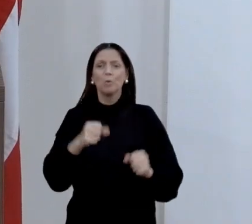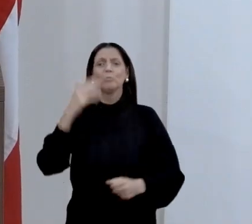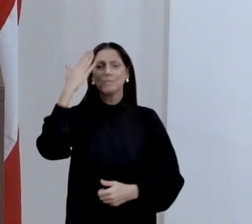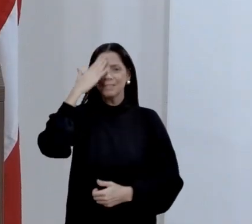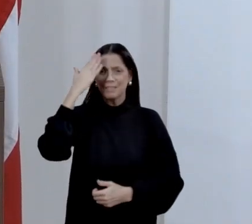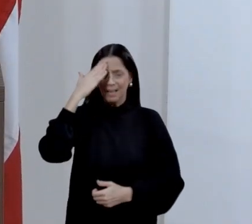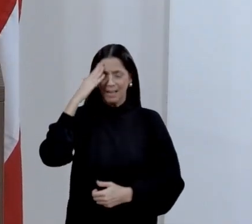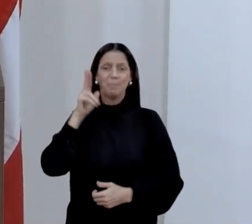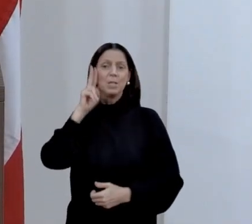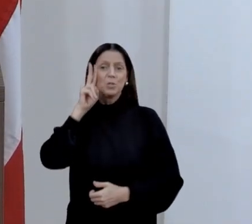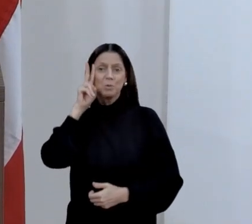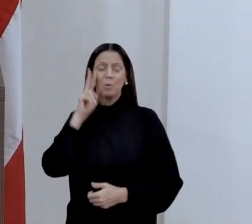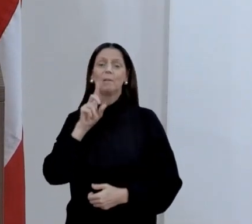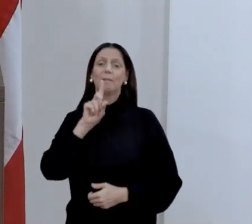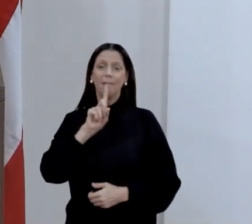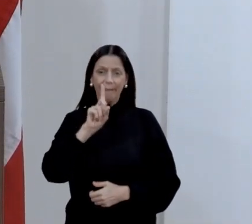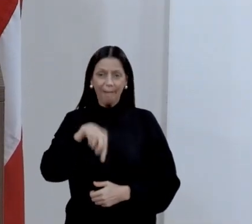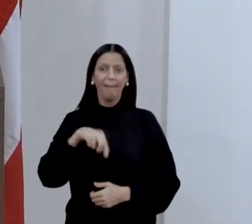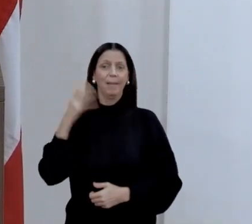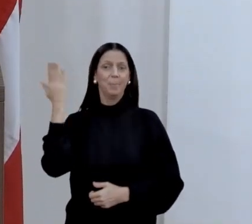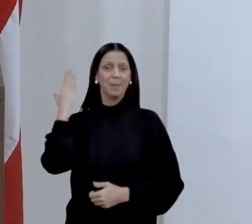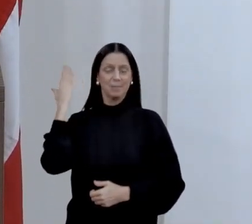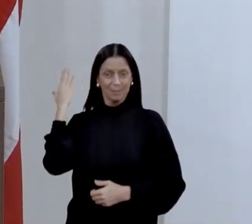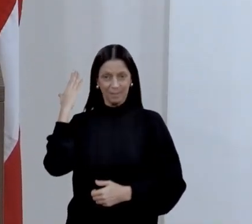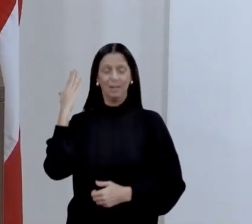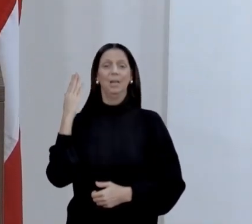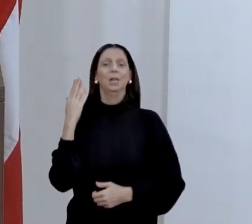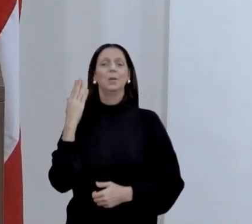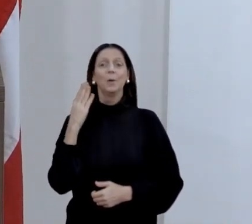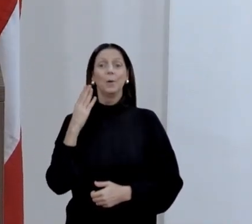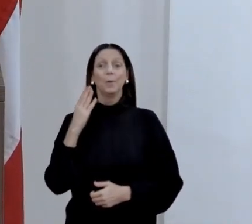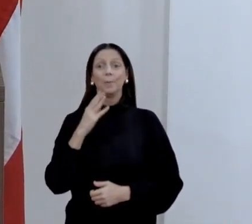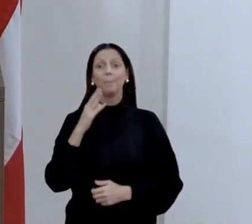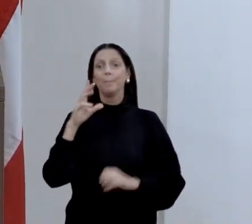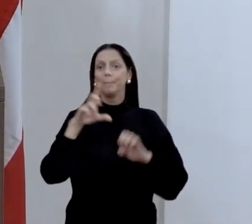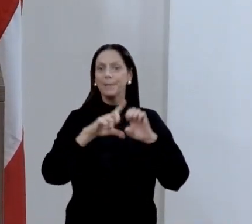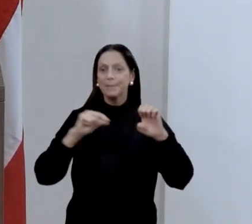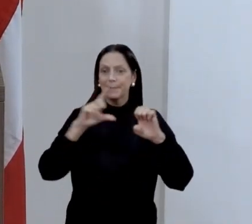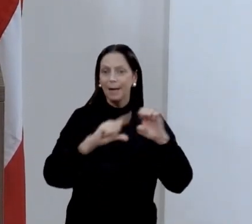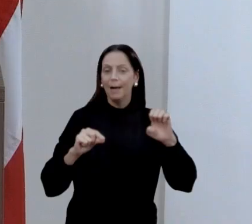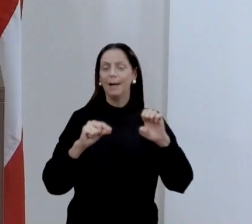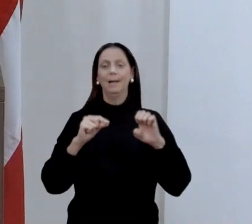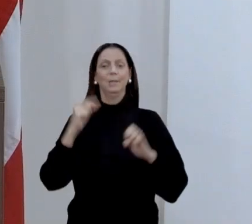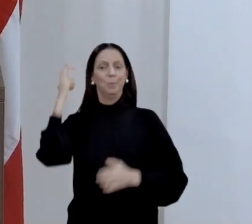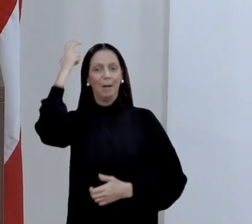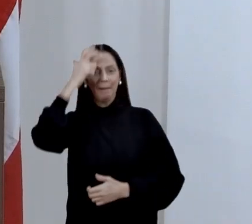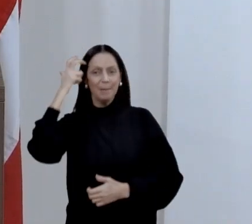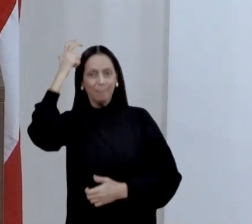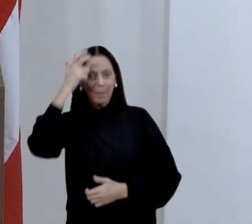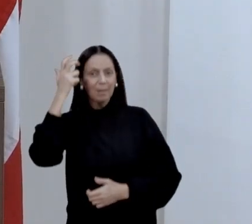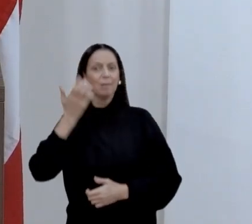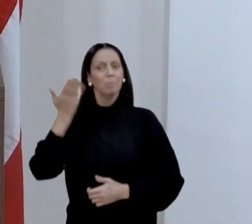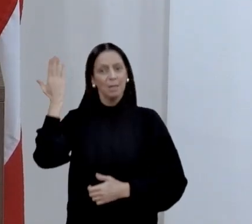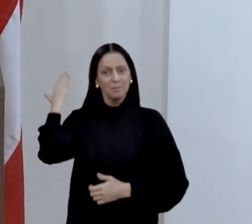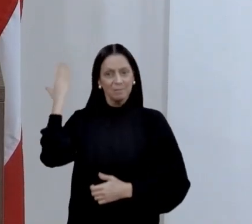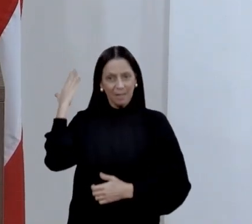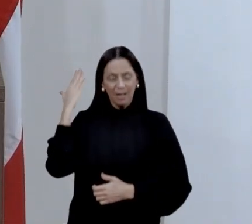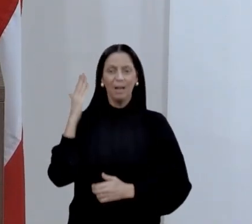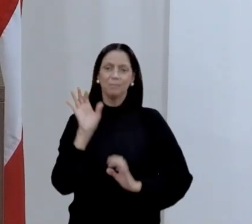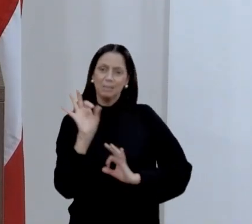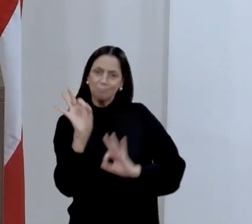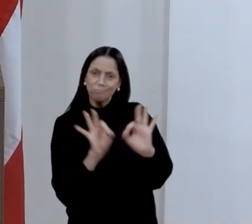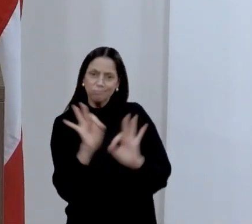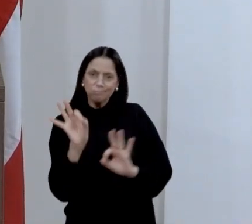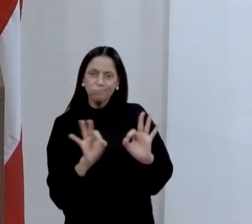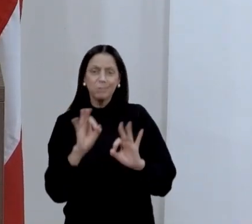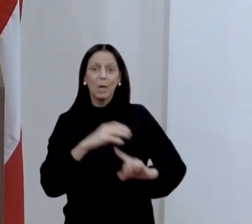Lumetal, um grupo de empresários ali, que realmente montaram, fizeram aquilo. Cara, eu desafio os vereadores para ir lá. Aquilo ali é uma engembração, é o